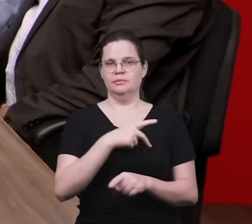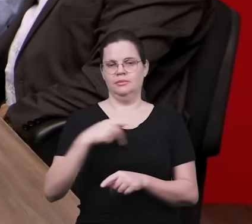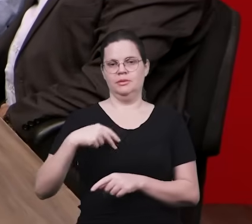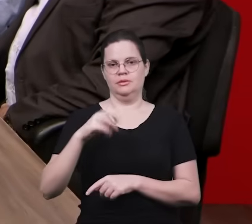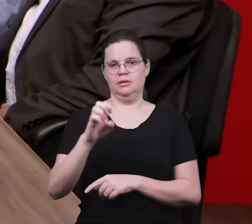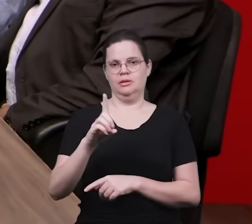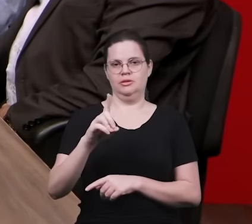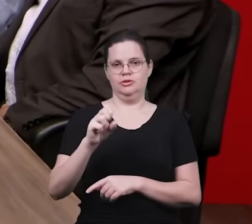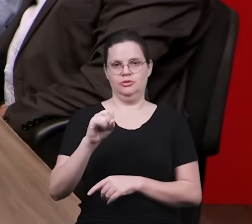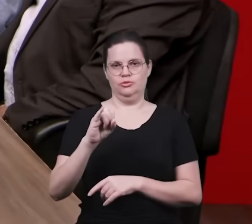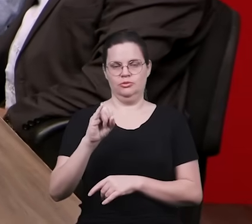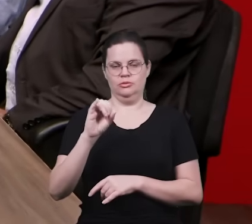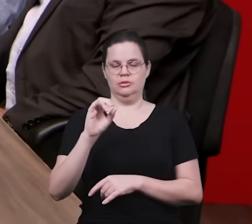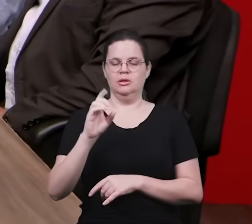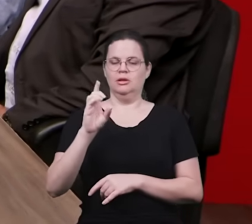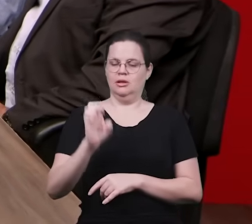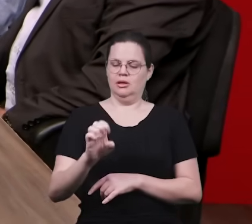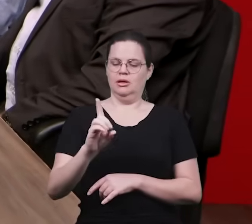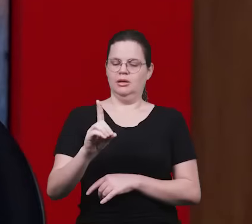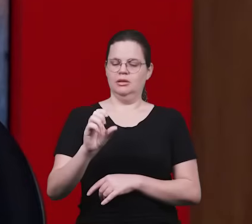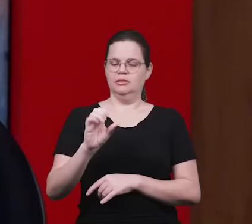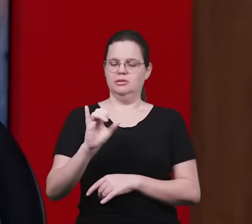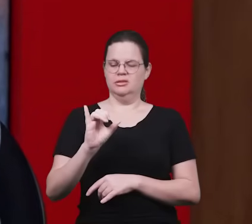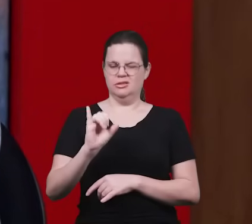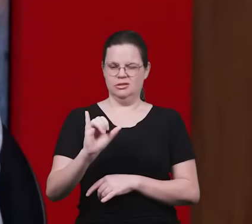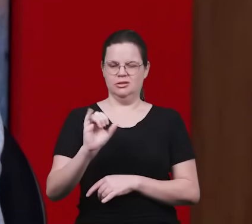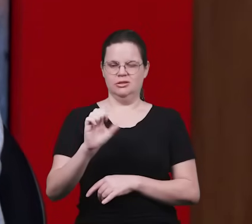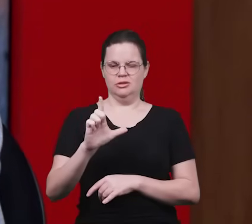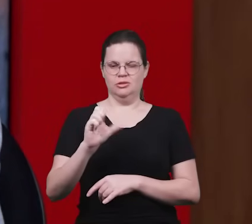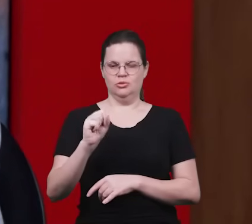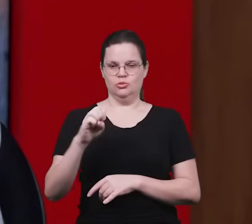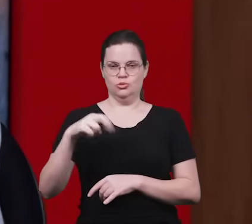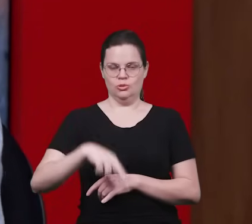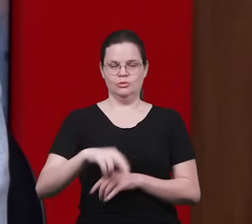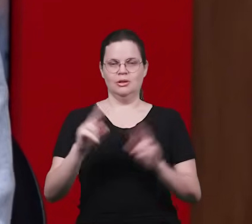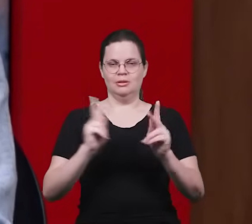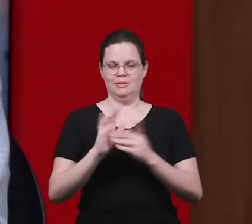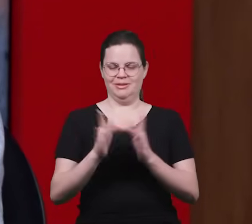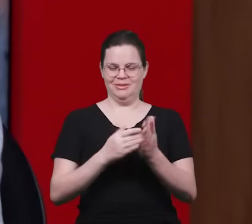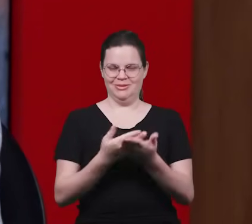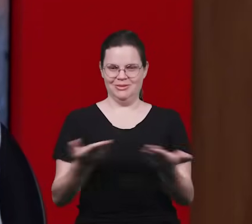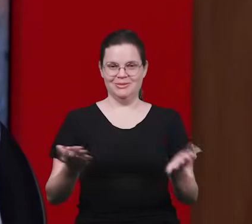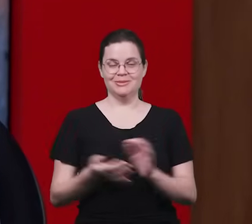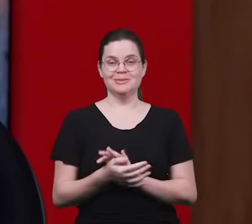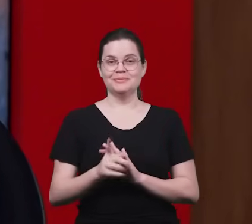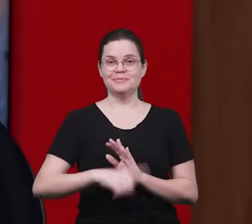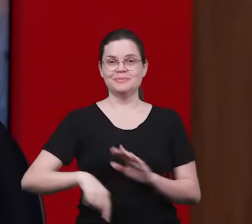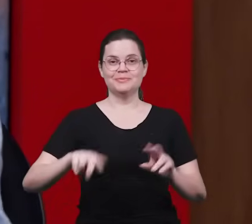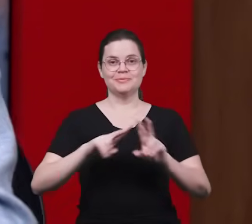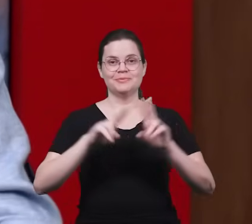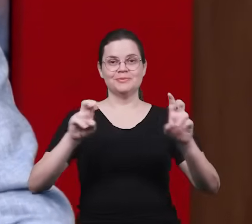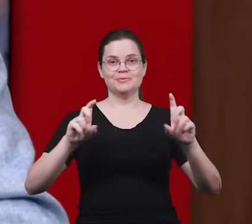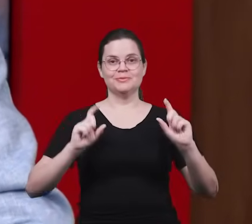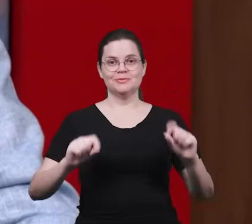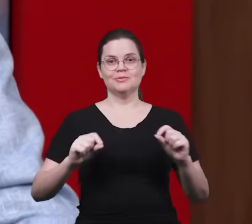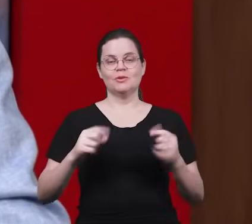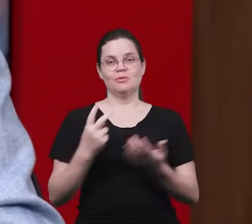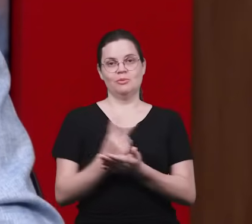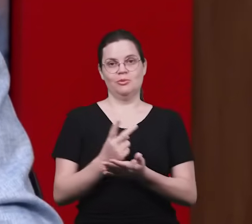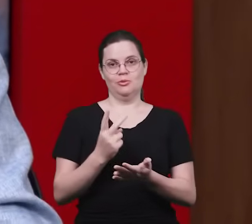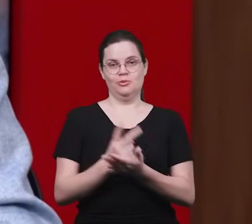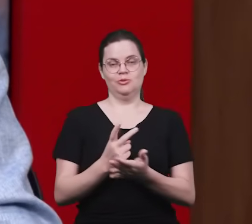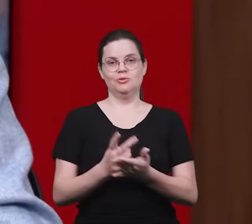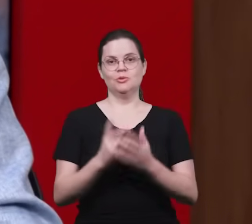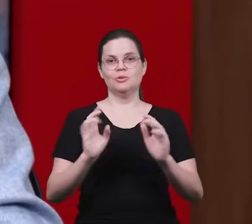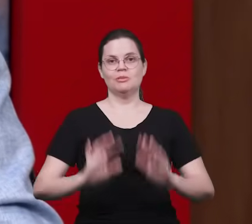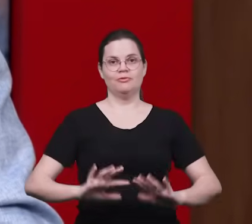Edilson Rocha. Paz do Senhor. Participam dessa mesa. O tema que nós vamos abordar, nós vamos dar continuidade. Nós estamos abordando